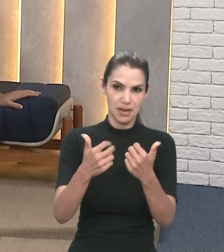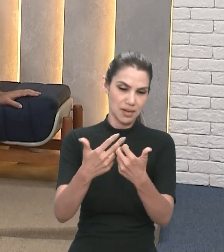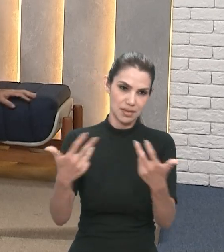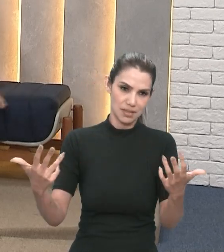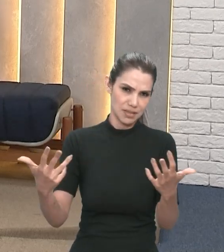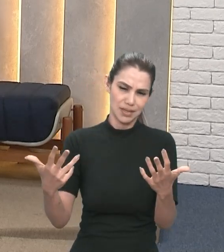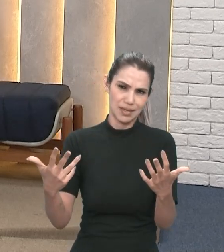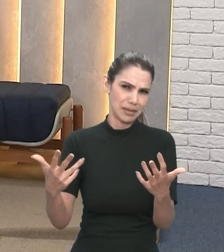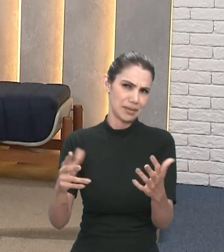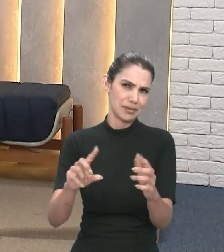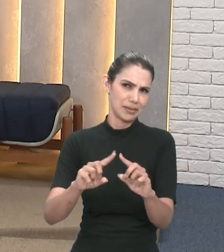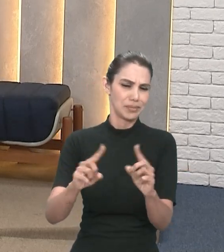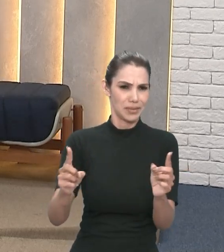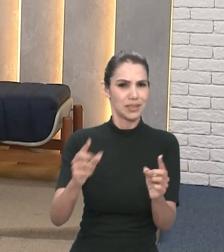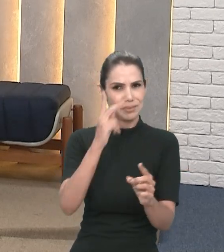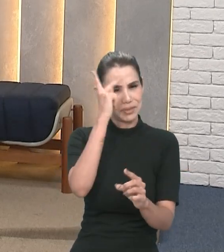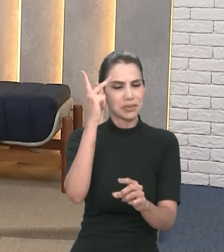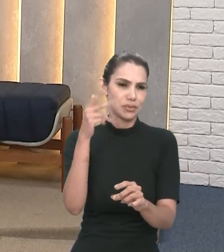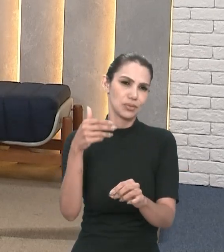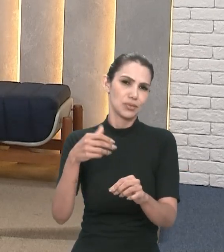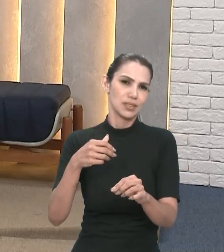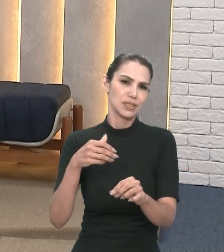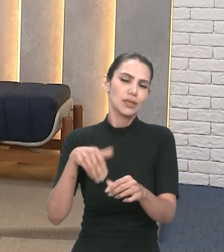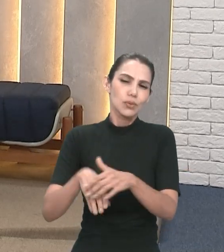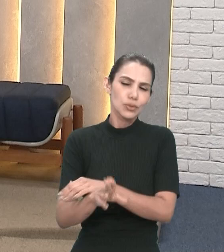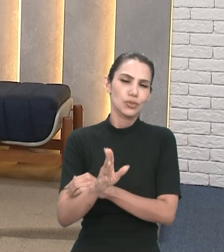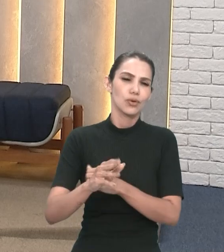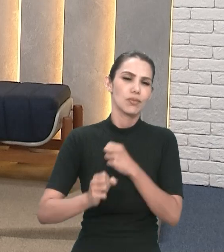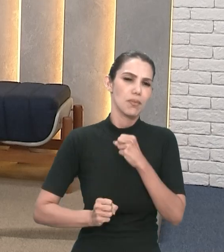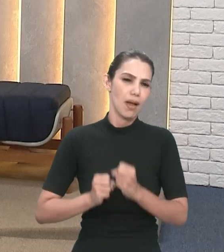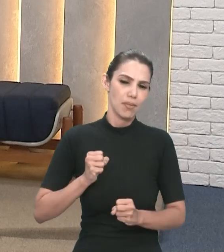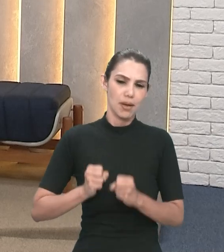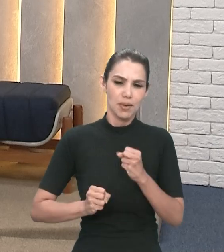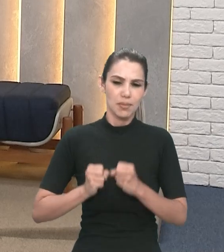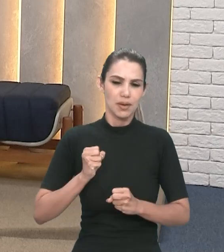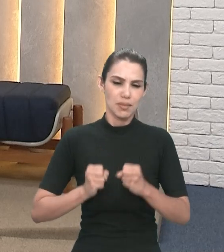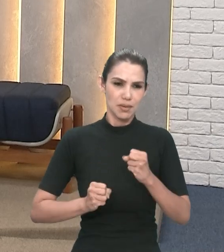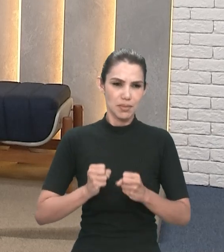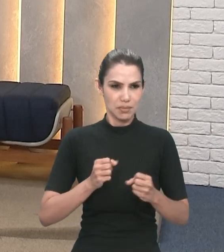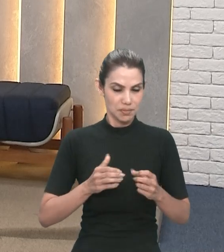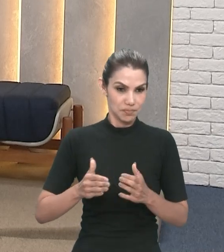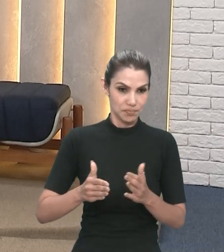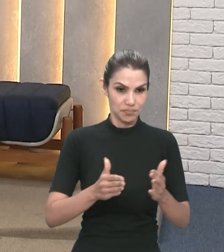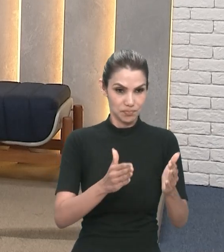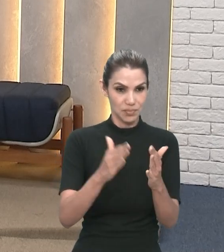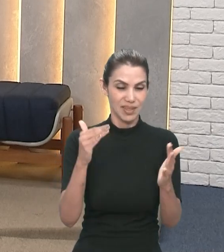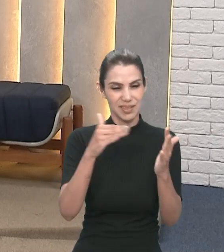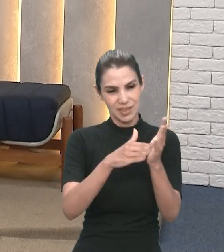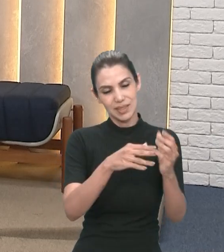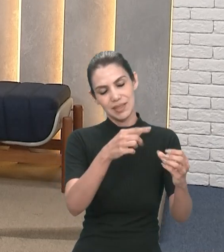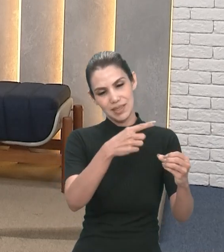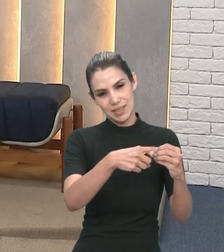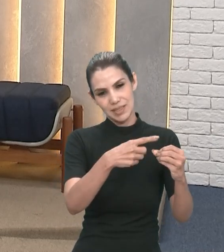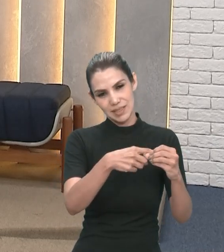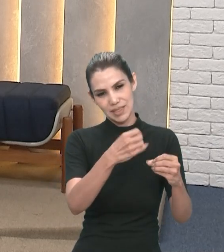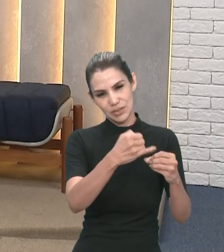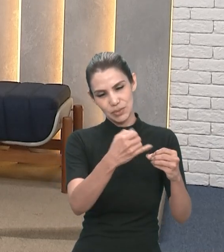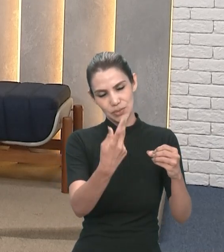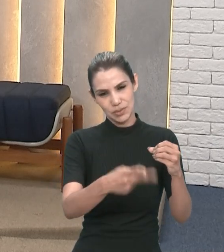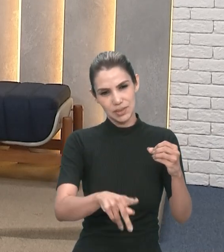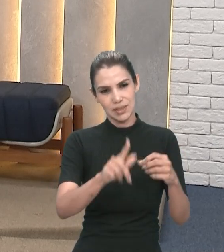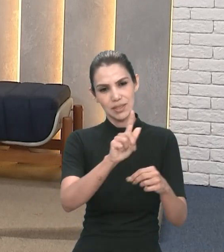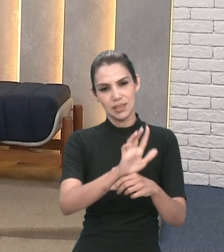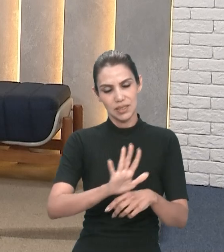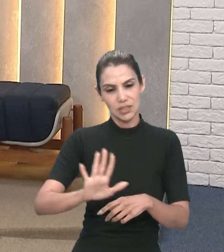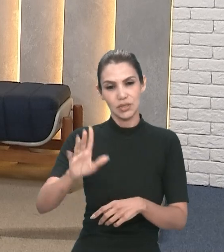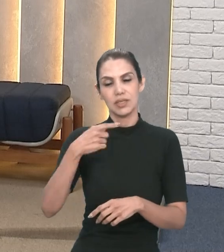da comunidade, mas praticantes de caminhada e de corrida que faziam esse trajeto. Então esse foi uma atividade bastante marcante